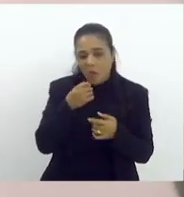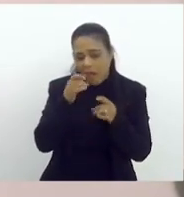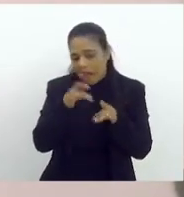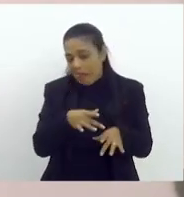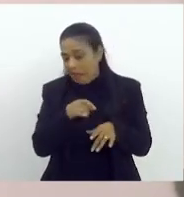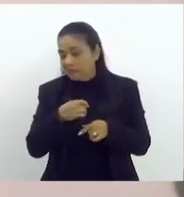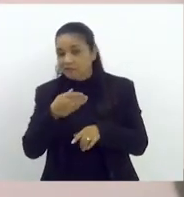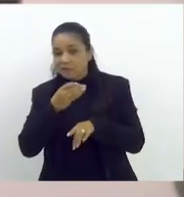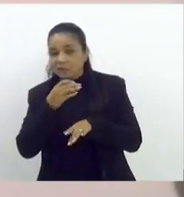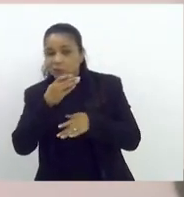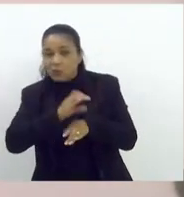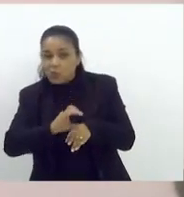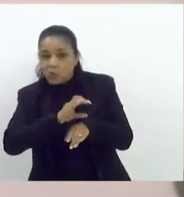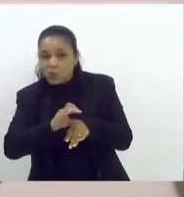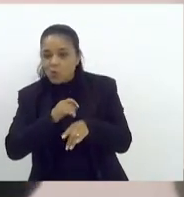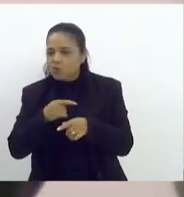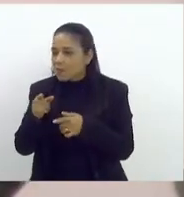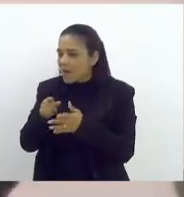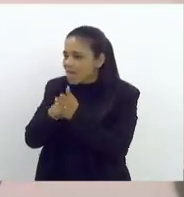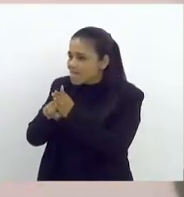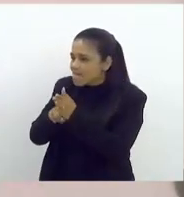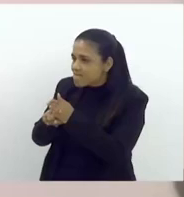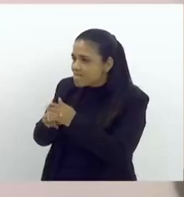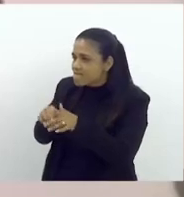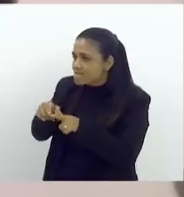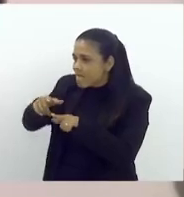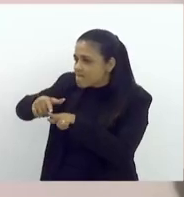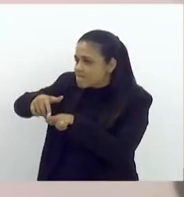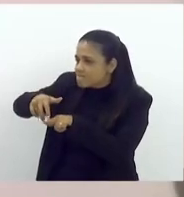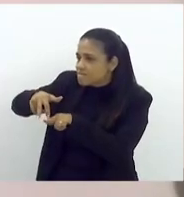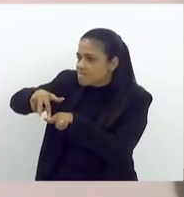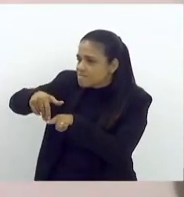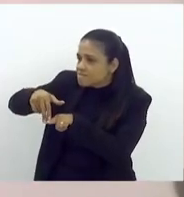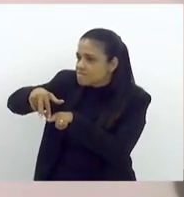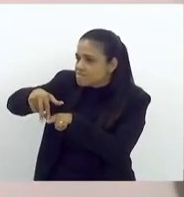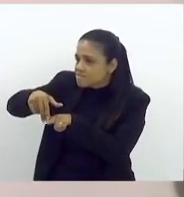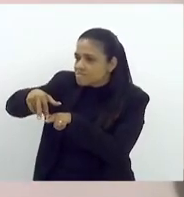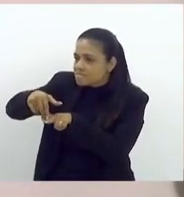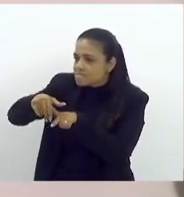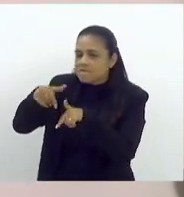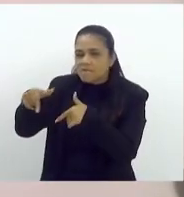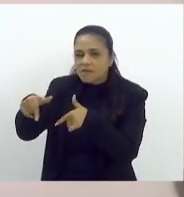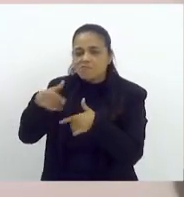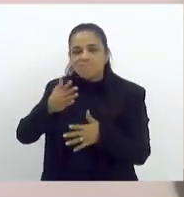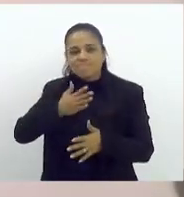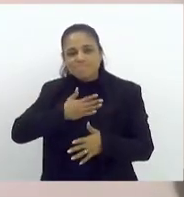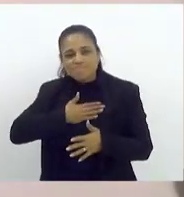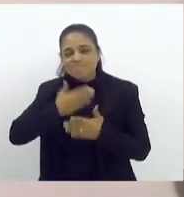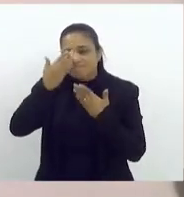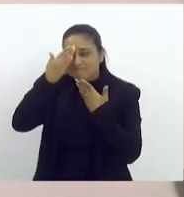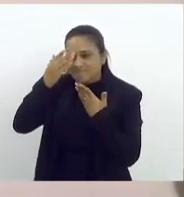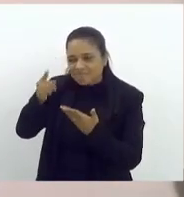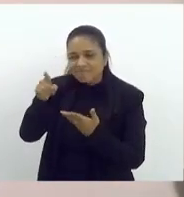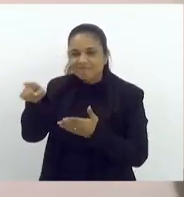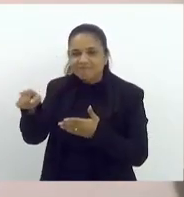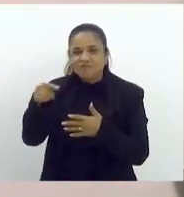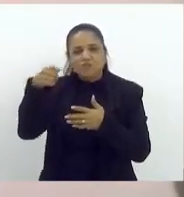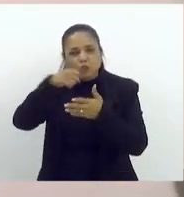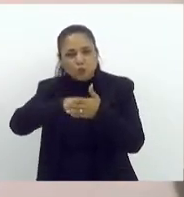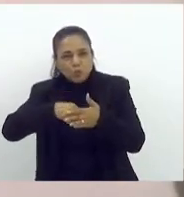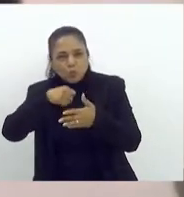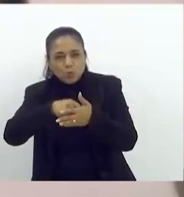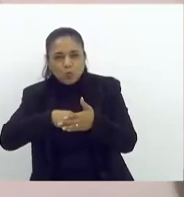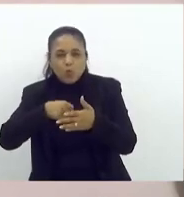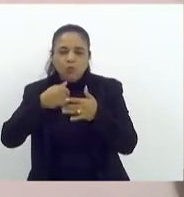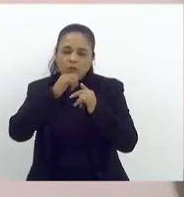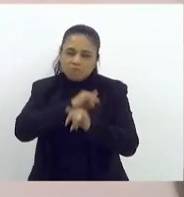vendo os aqui de longe mano com a caixinha e Mano Graças a vocês eu acho que hoje é um dia antes de tudo de falar de luta de quer